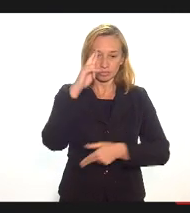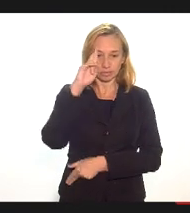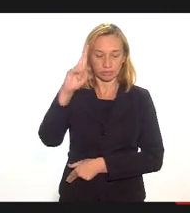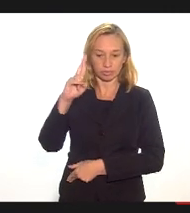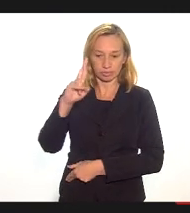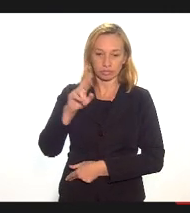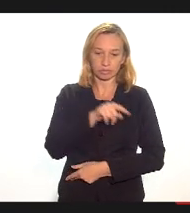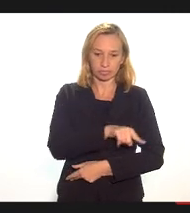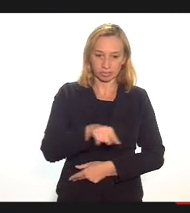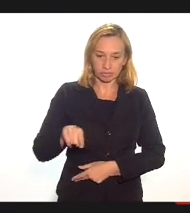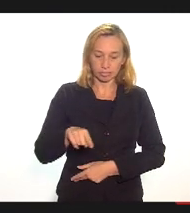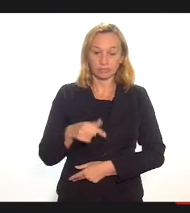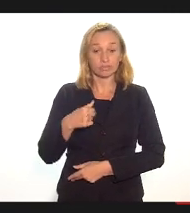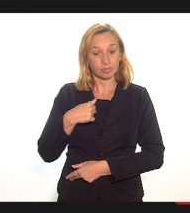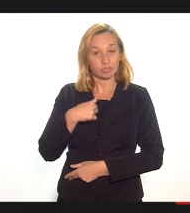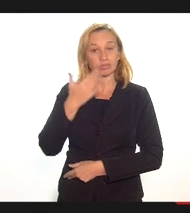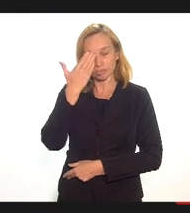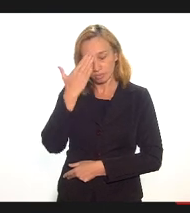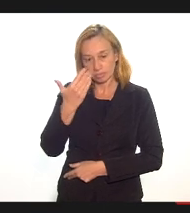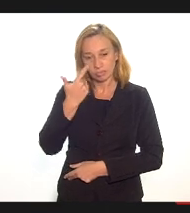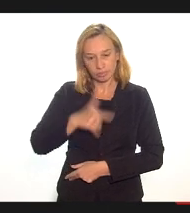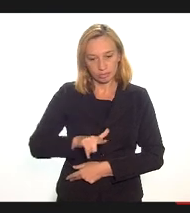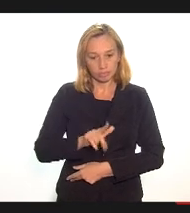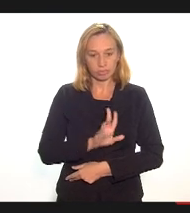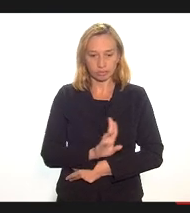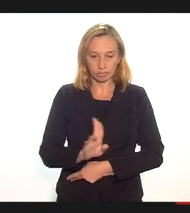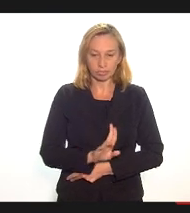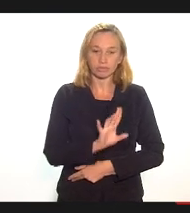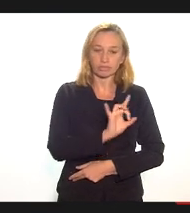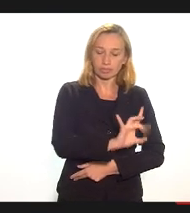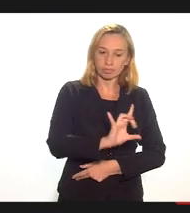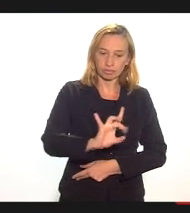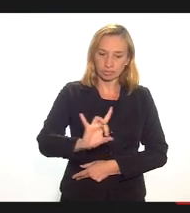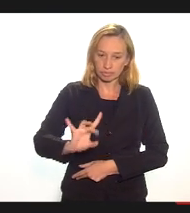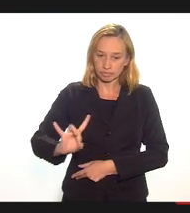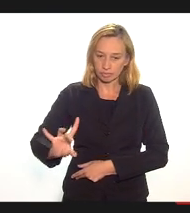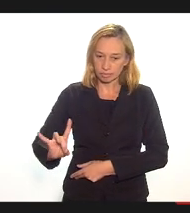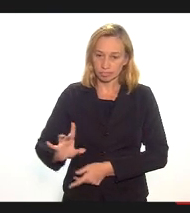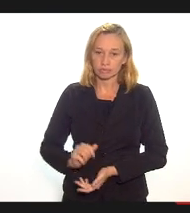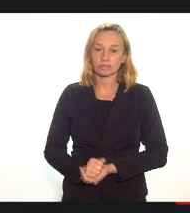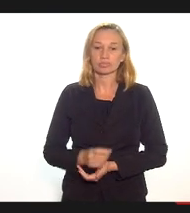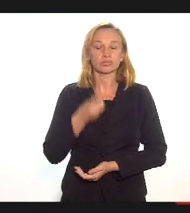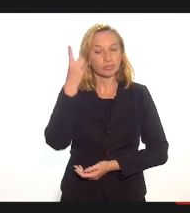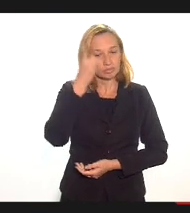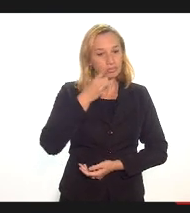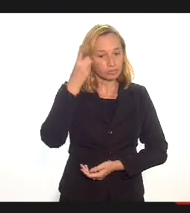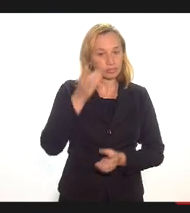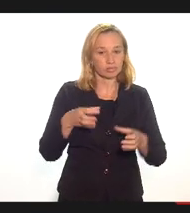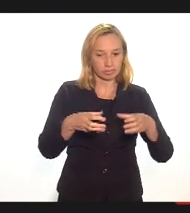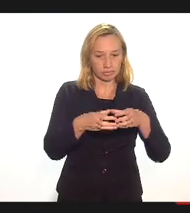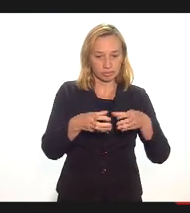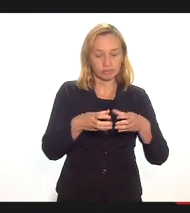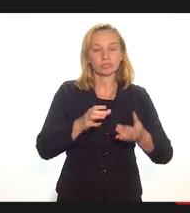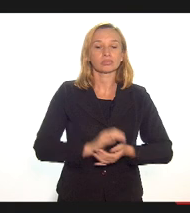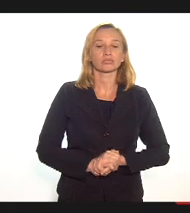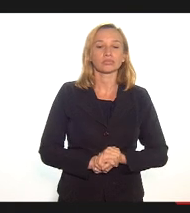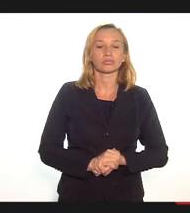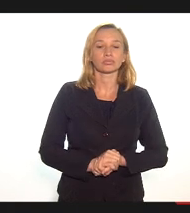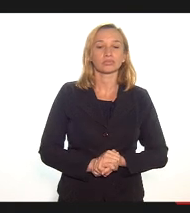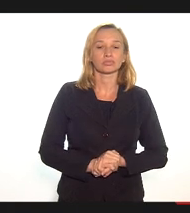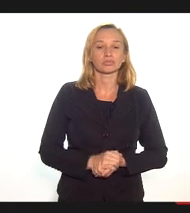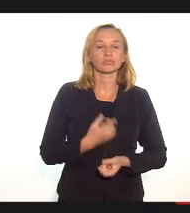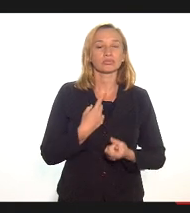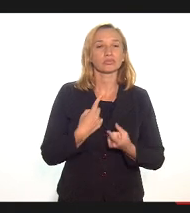eu agradeço mais uma vez, em nome de todos os deputados da comissão, eu gosto muito